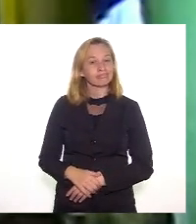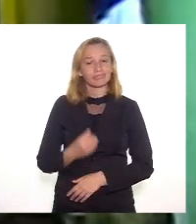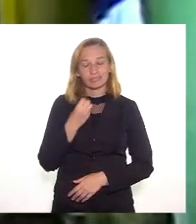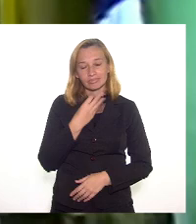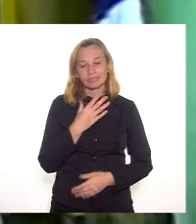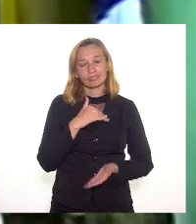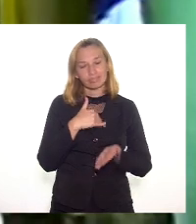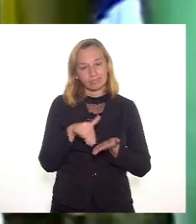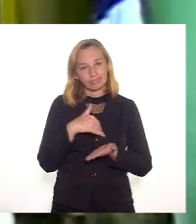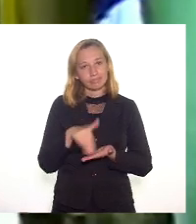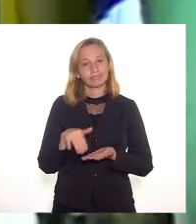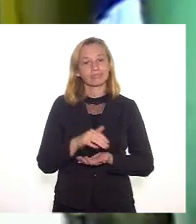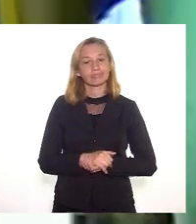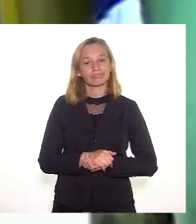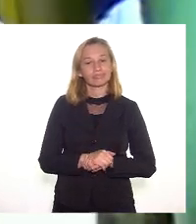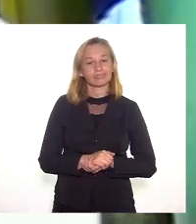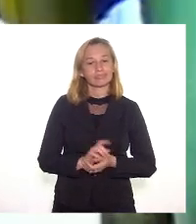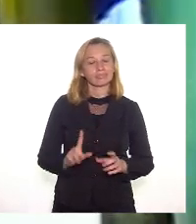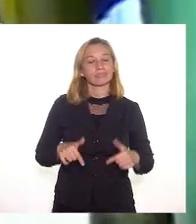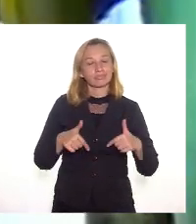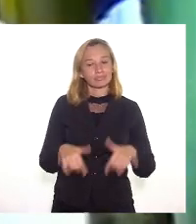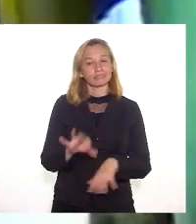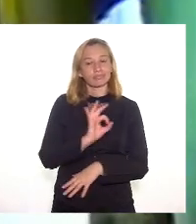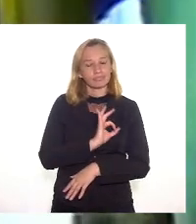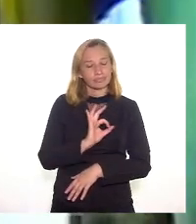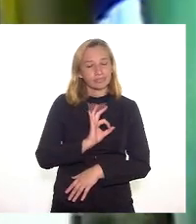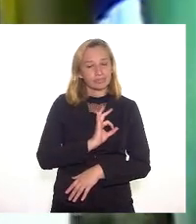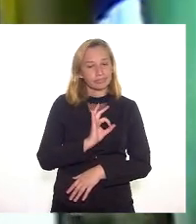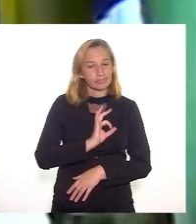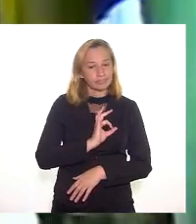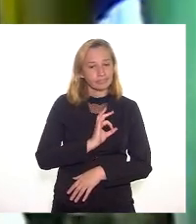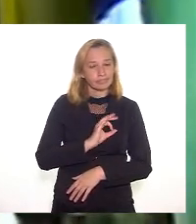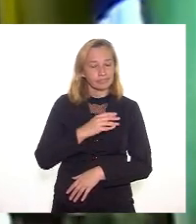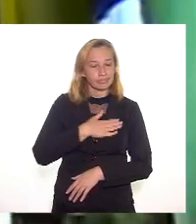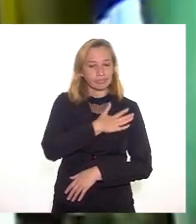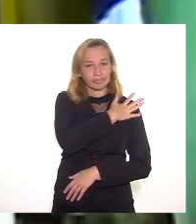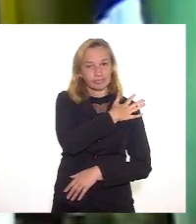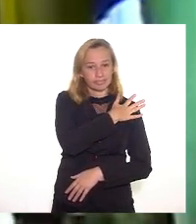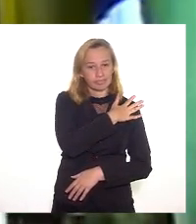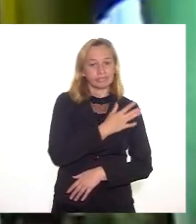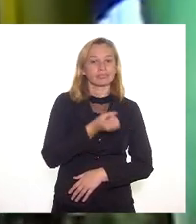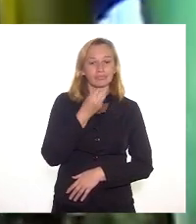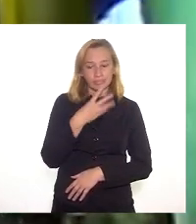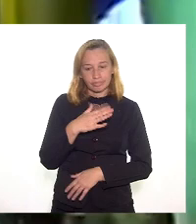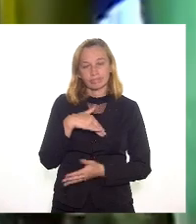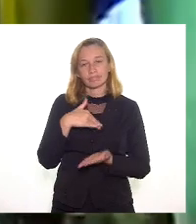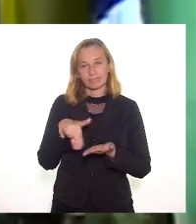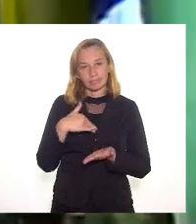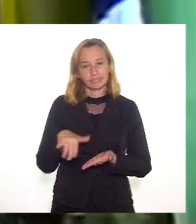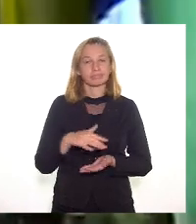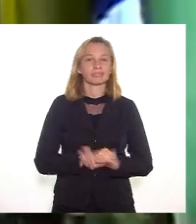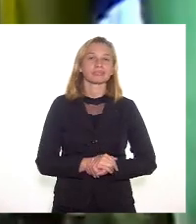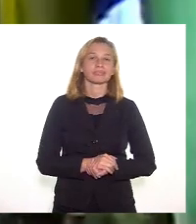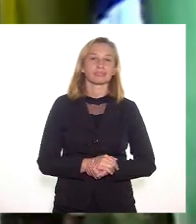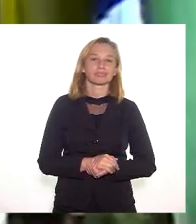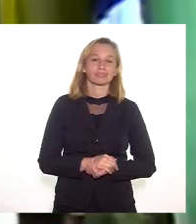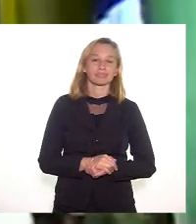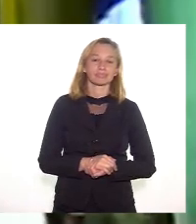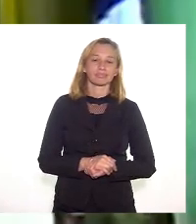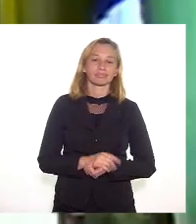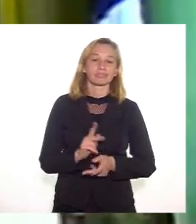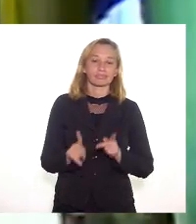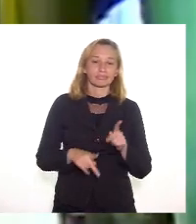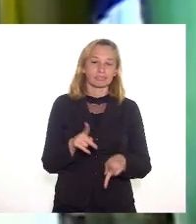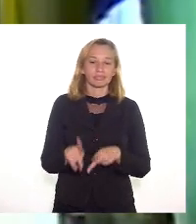secretário. a ação do comando da polícia militar que tem um belo secretário. A